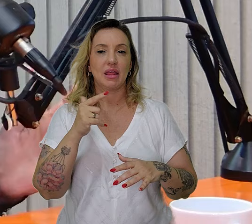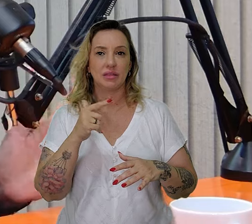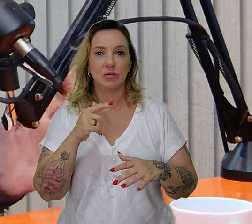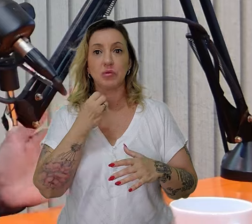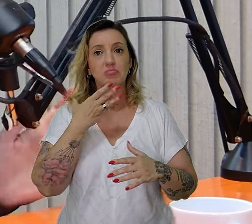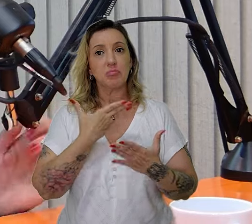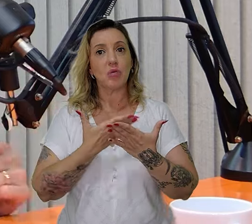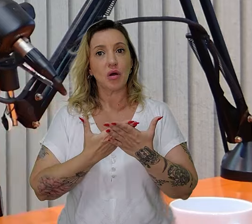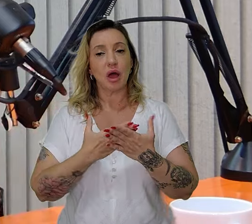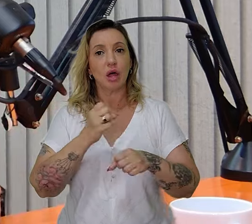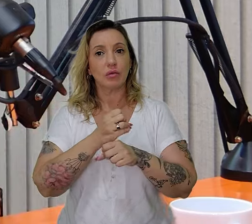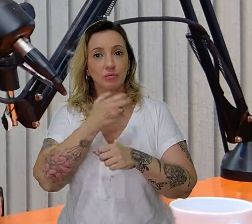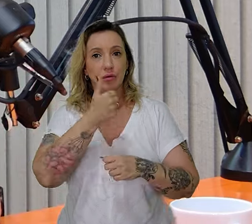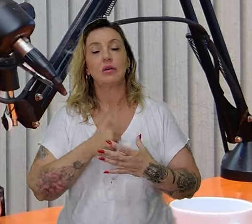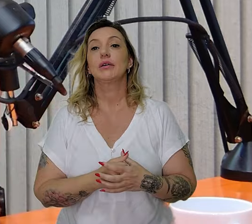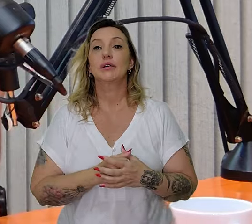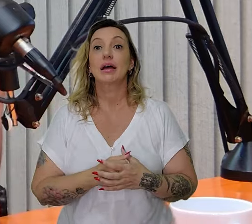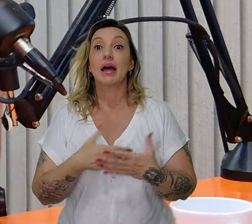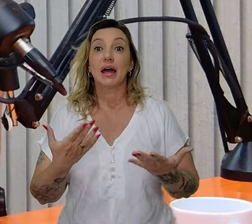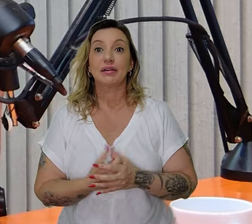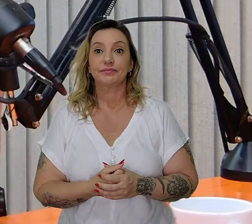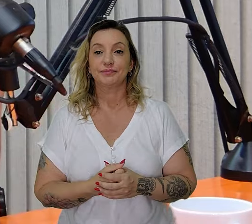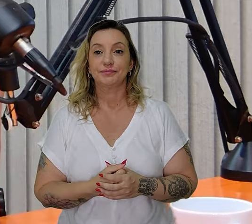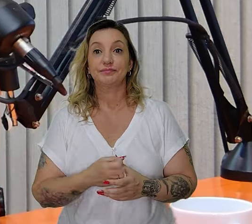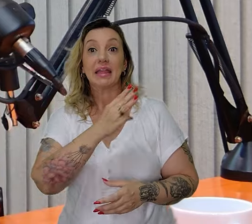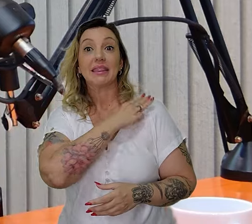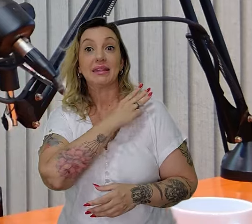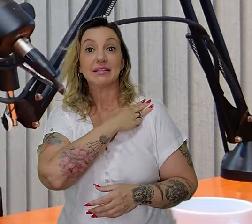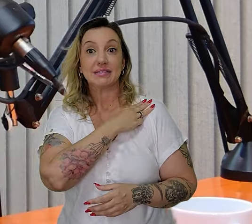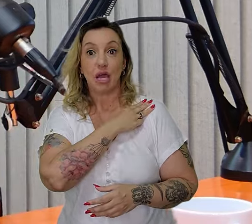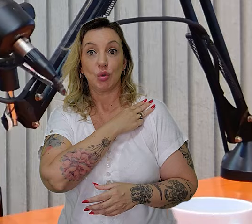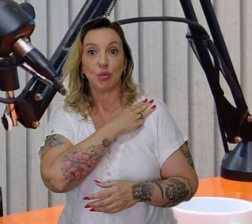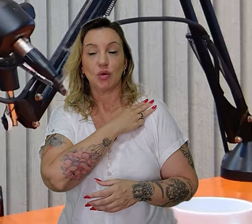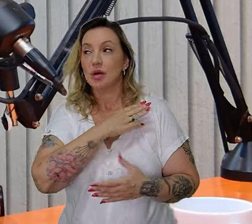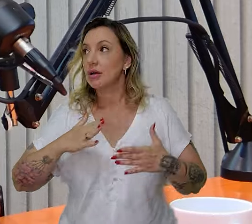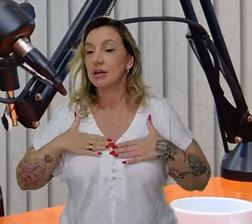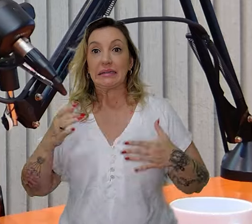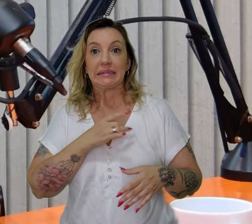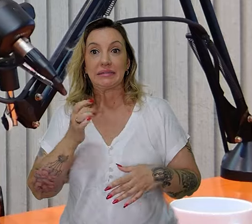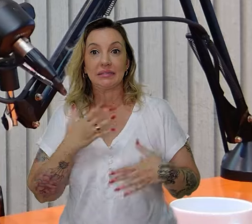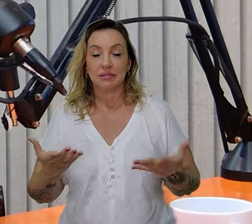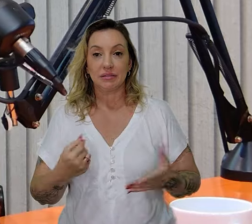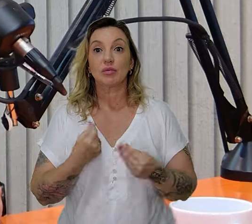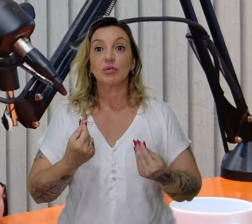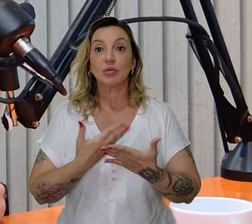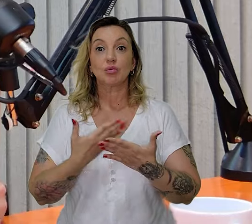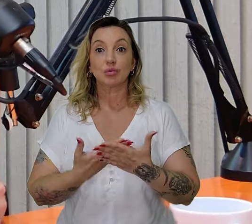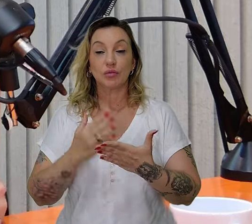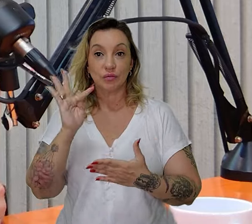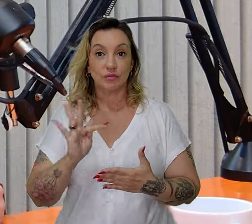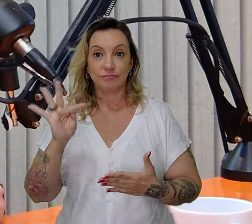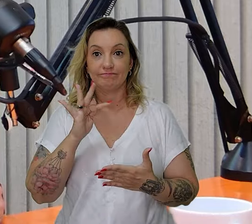ia super bem em tudo e aí chegou no terceiro ano bateu aquele né desespero assim que que eu vou